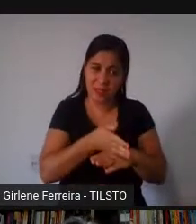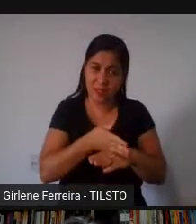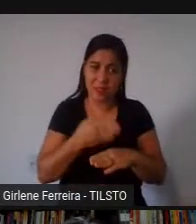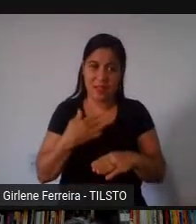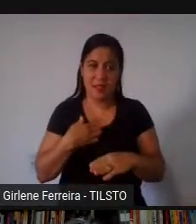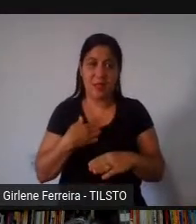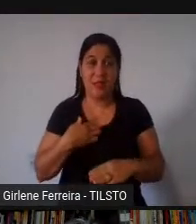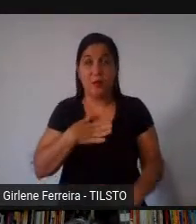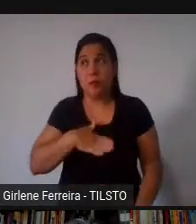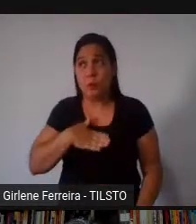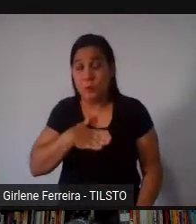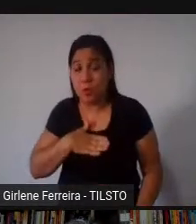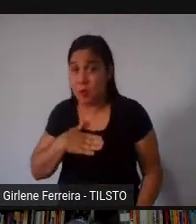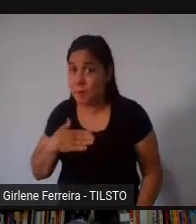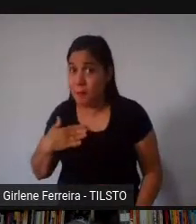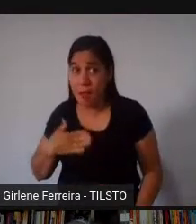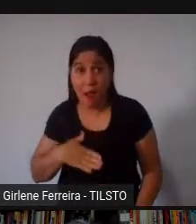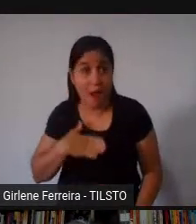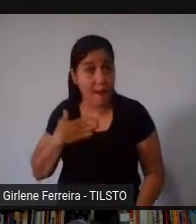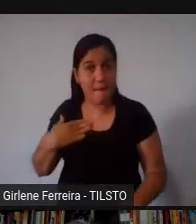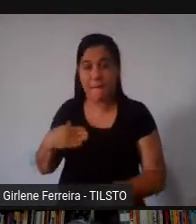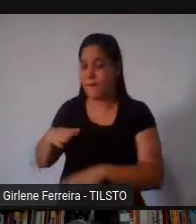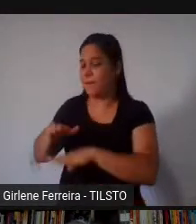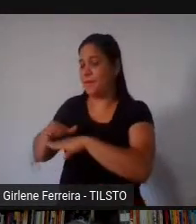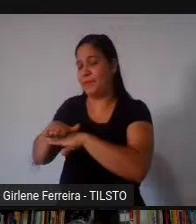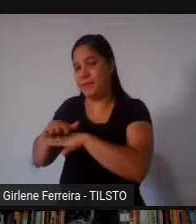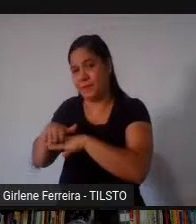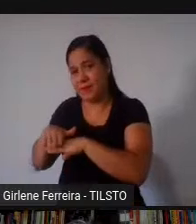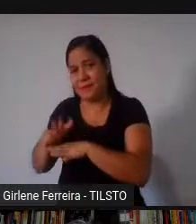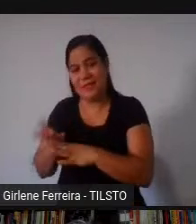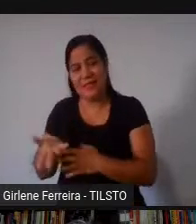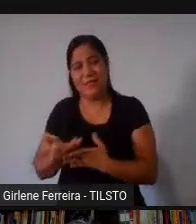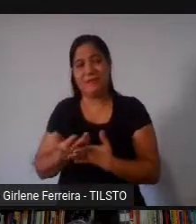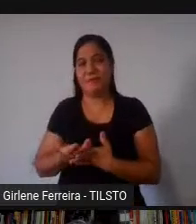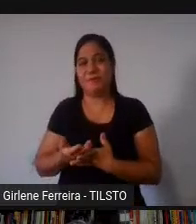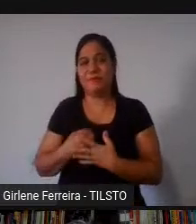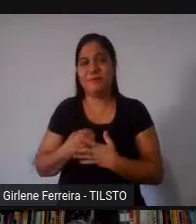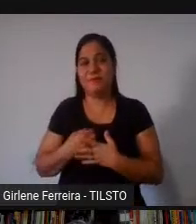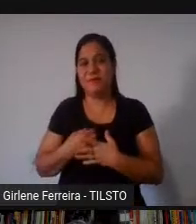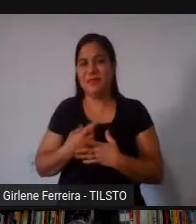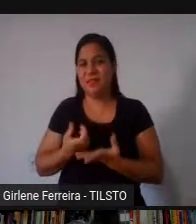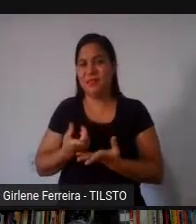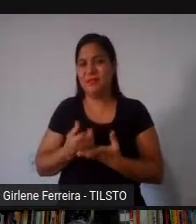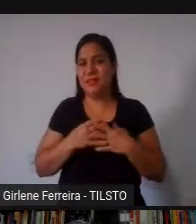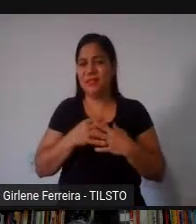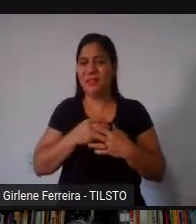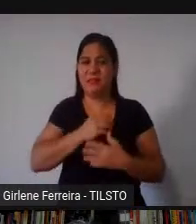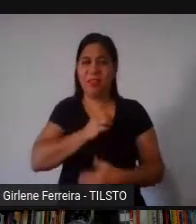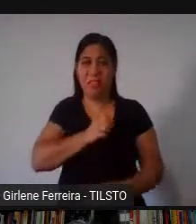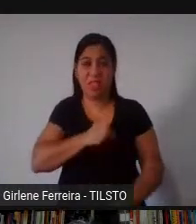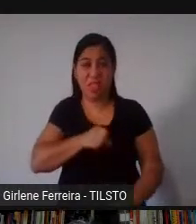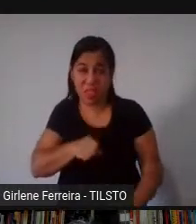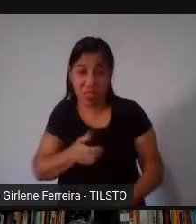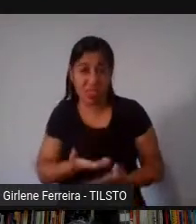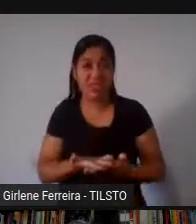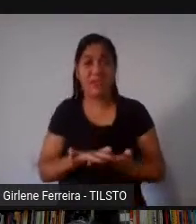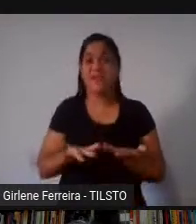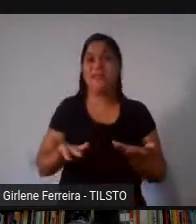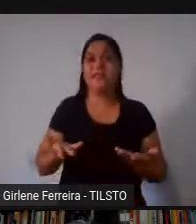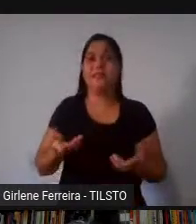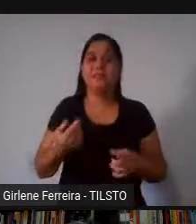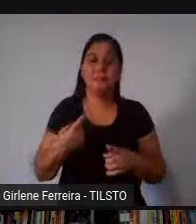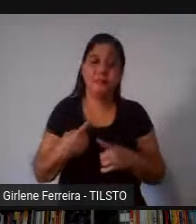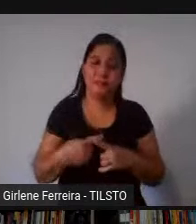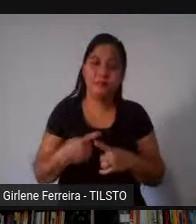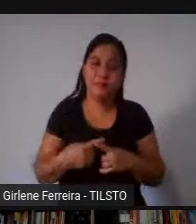de matemática, né? É um pouco desanimador, assim, do ponto de vista até dos seus colegas mesmo, de estar comentando, que